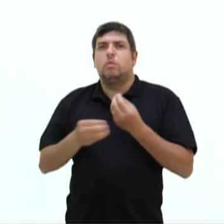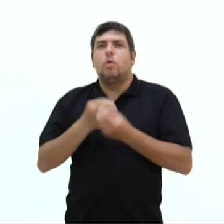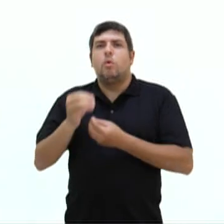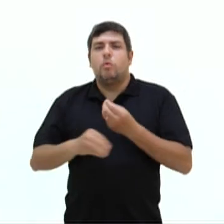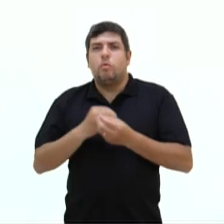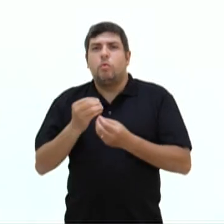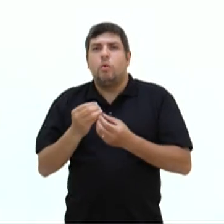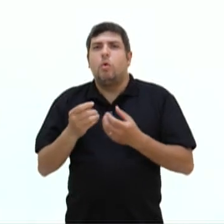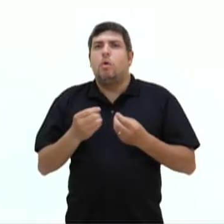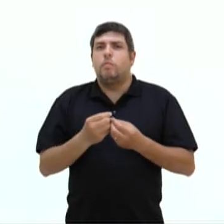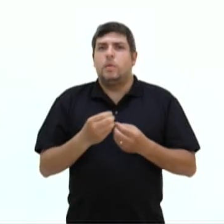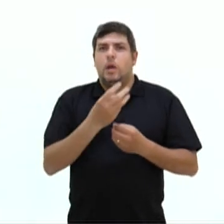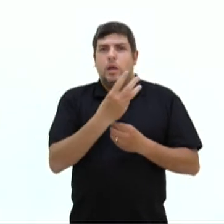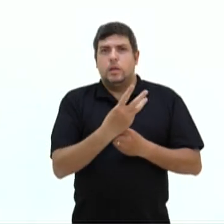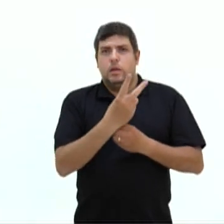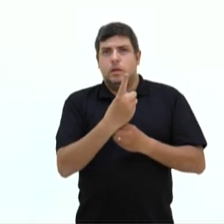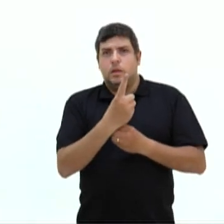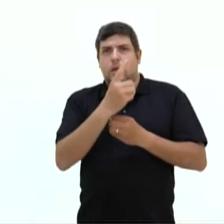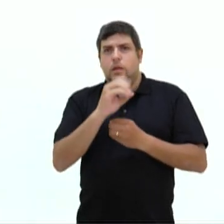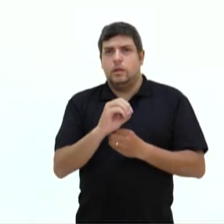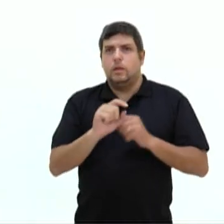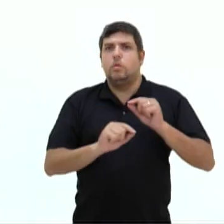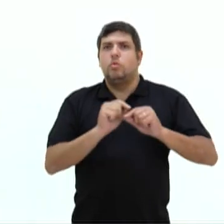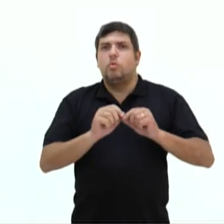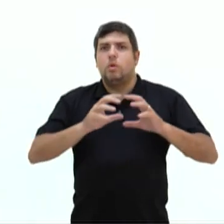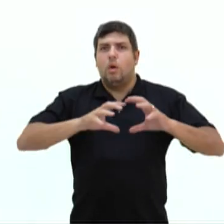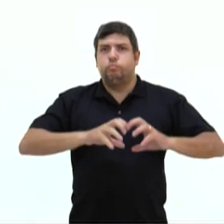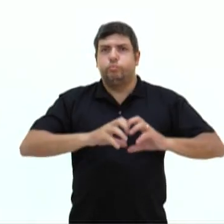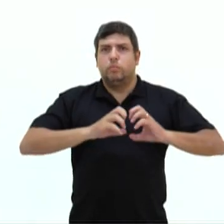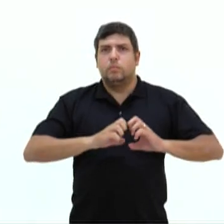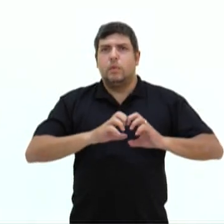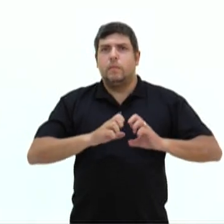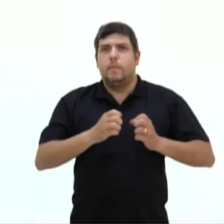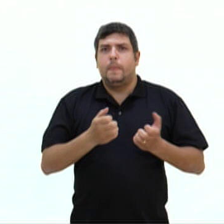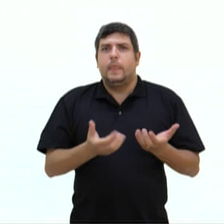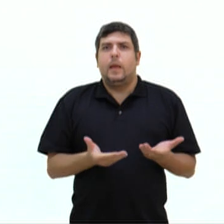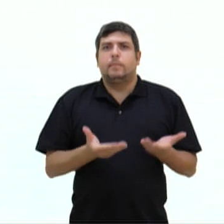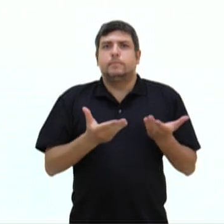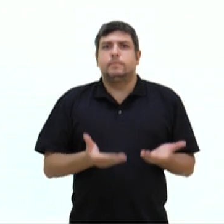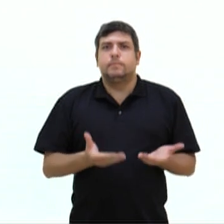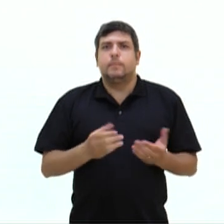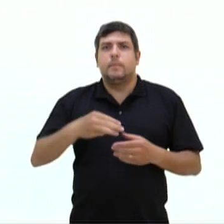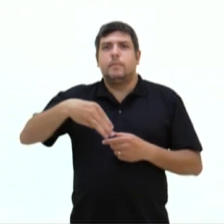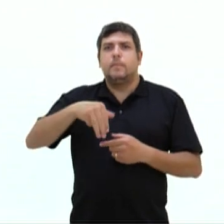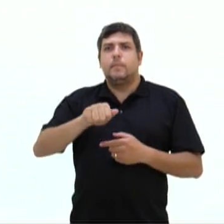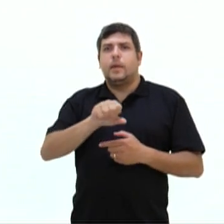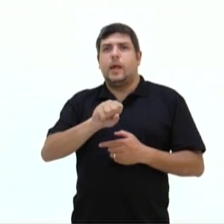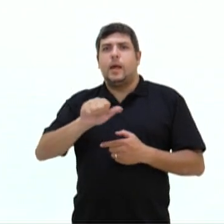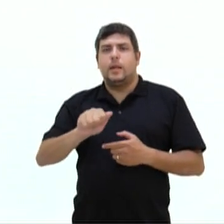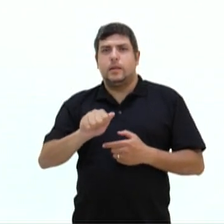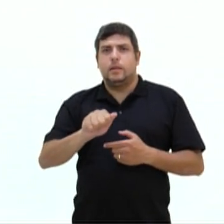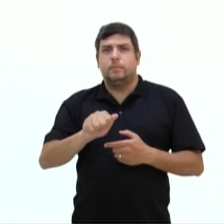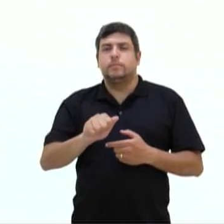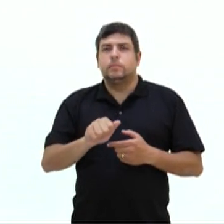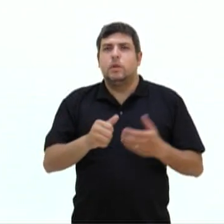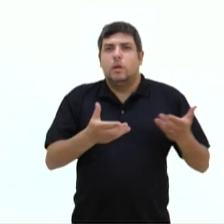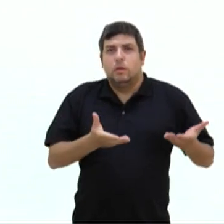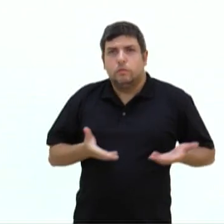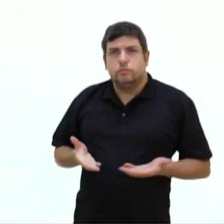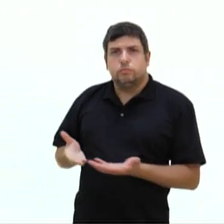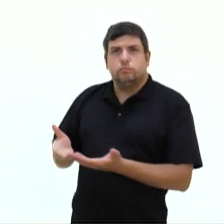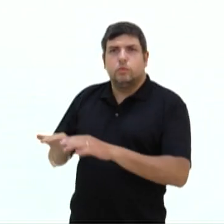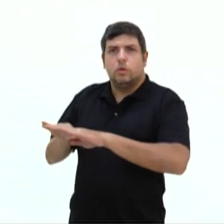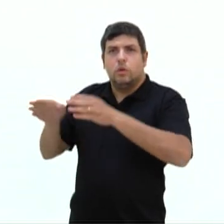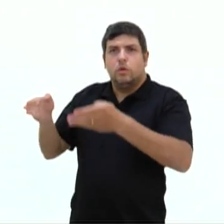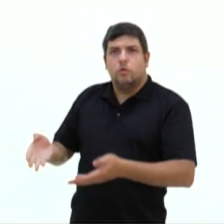o que eu tenho de massa crua antes de assar o bolo, porque eu pesei a minha tigela lá da batedeira. Quando eu tirei o bolo do forno e coloquei